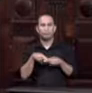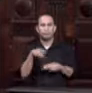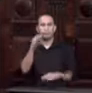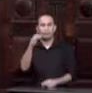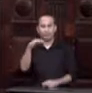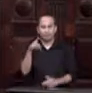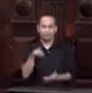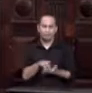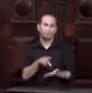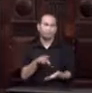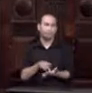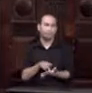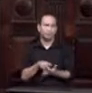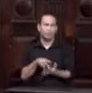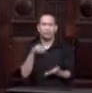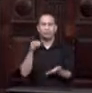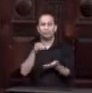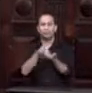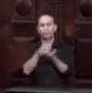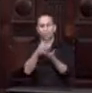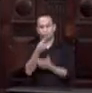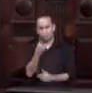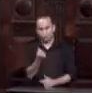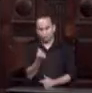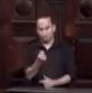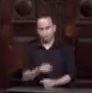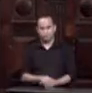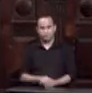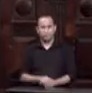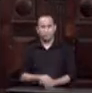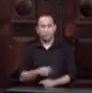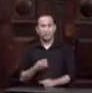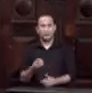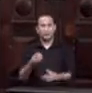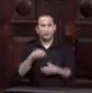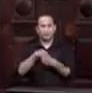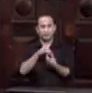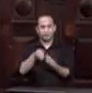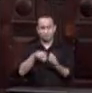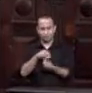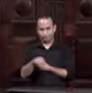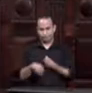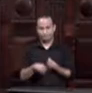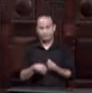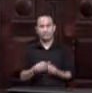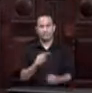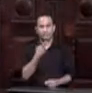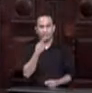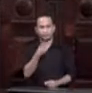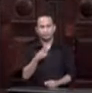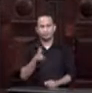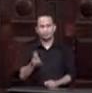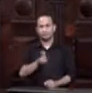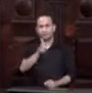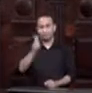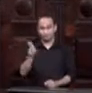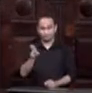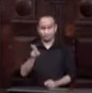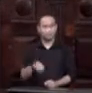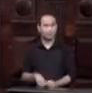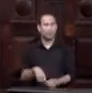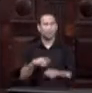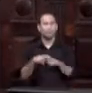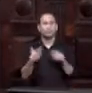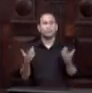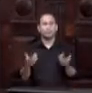real e concreto da falta de dinheiro. E dentro dessas áreas, eu destaco as universidades. Por